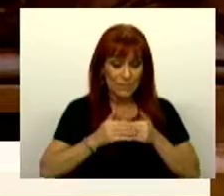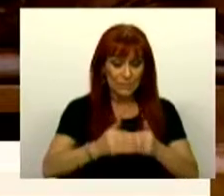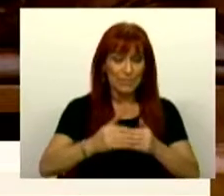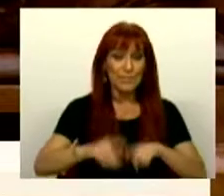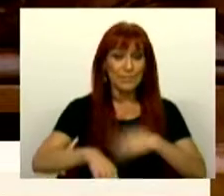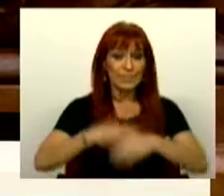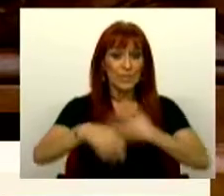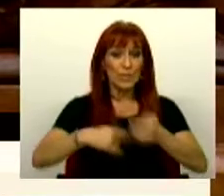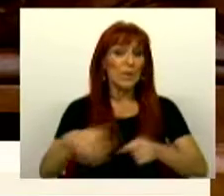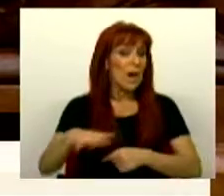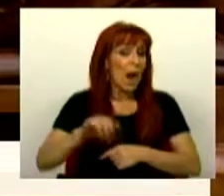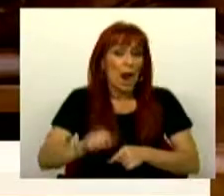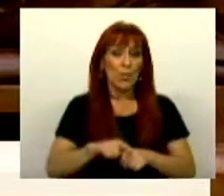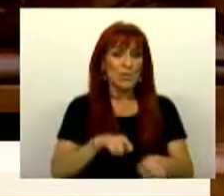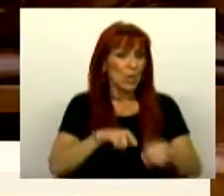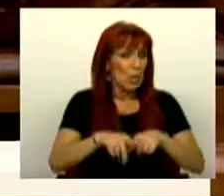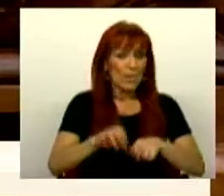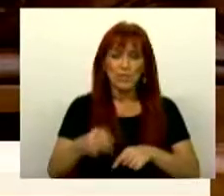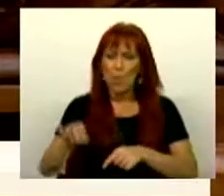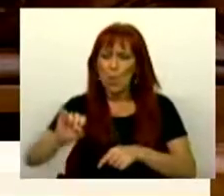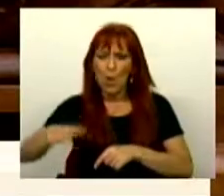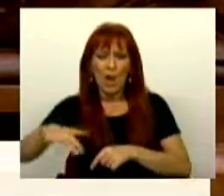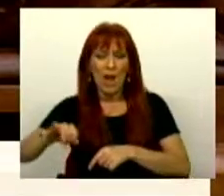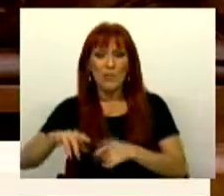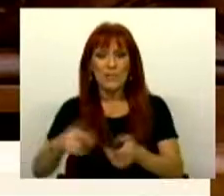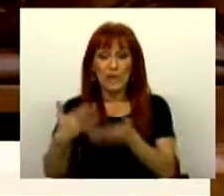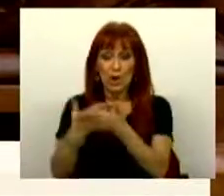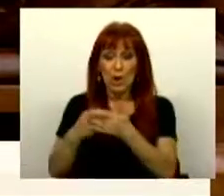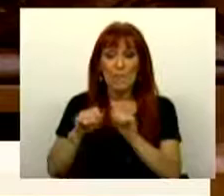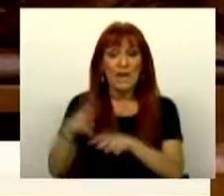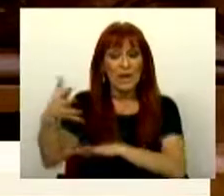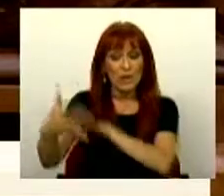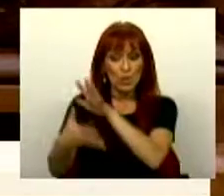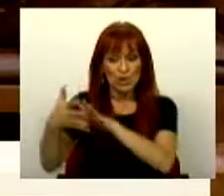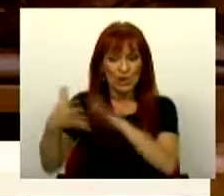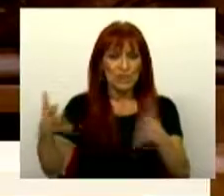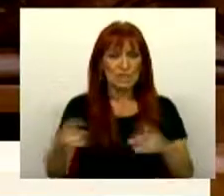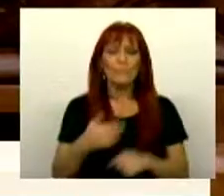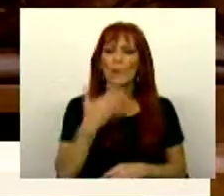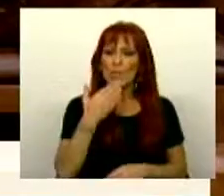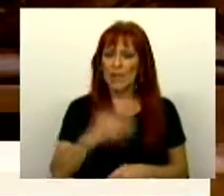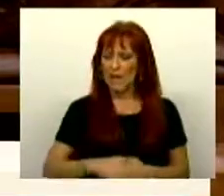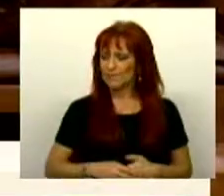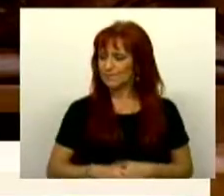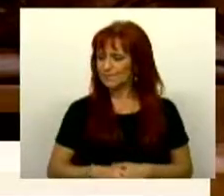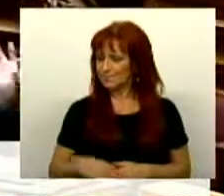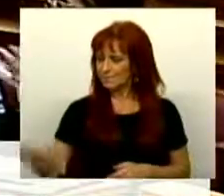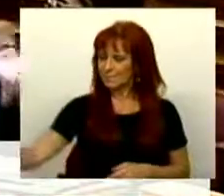seja no âmbito político ou no âmbito económico e industrial. Muito obrigado.